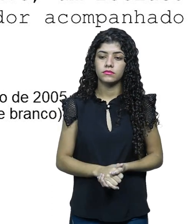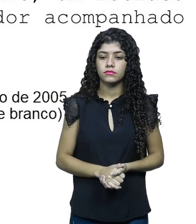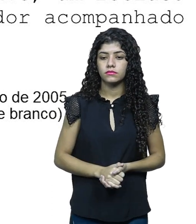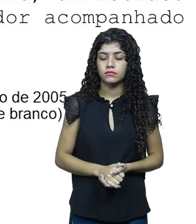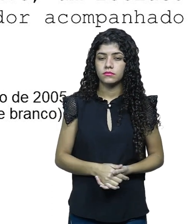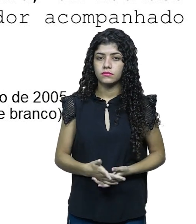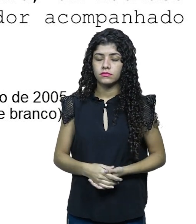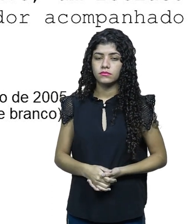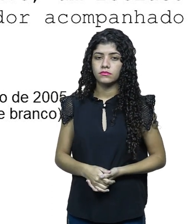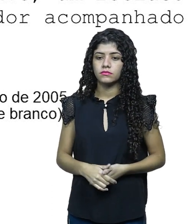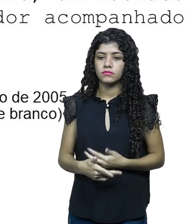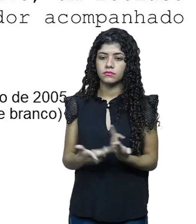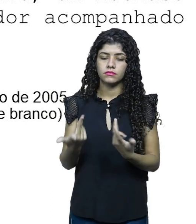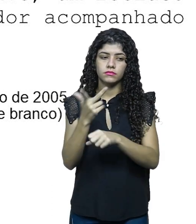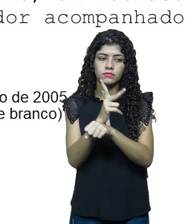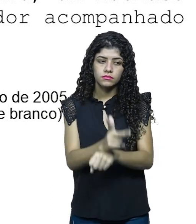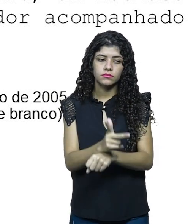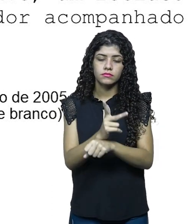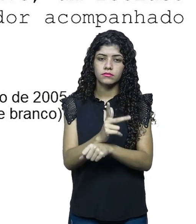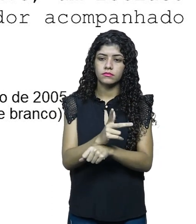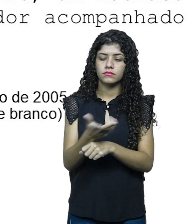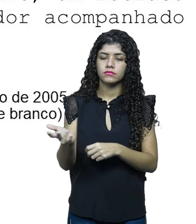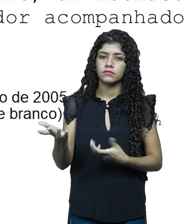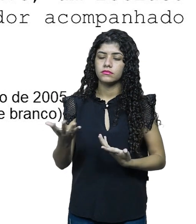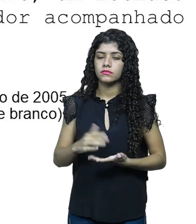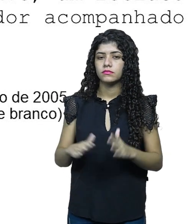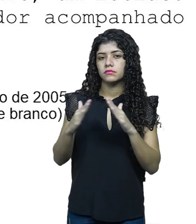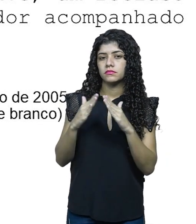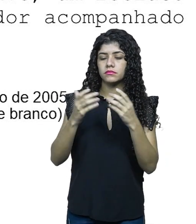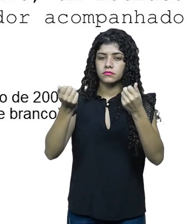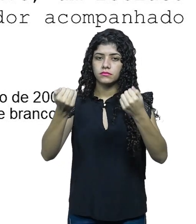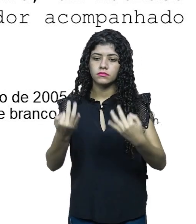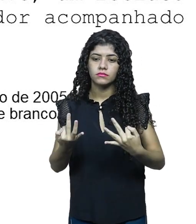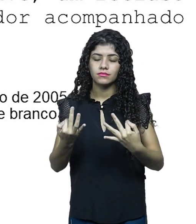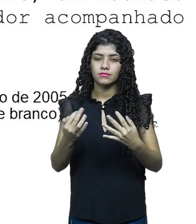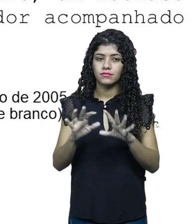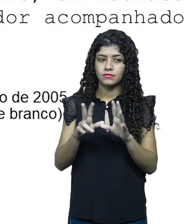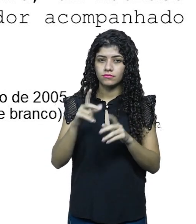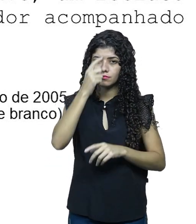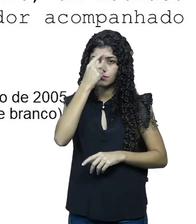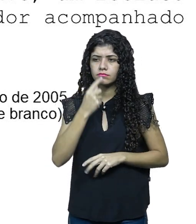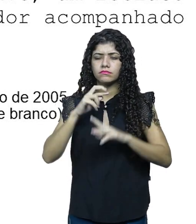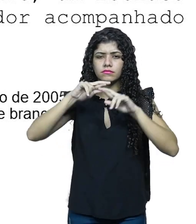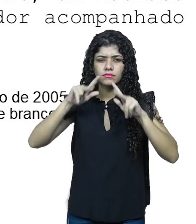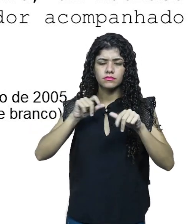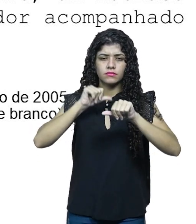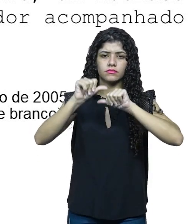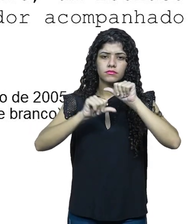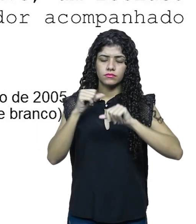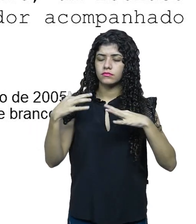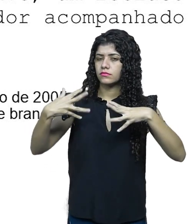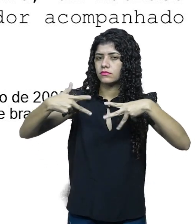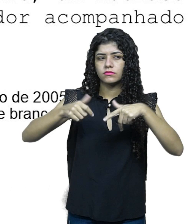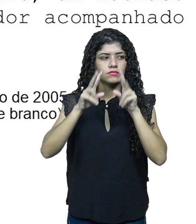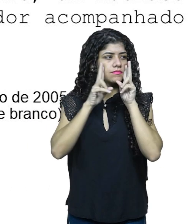militar. Câmera caseira pode ir também, porque é uma qualidade diferente das imagens, vai mudar toda a forma